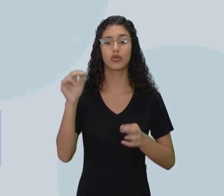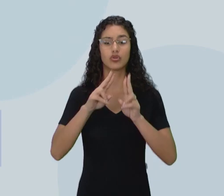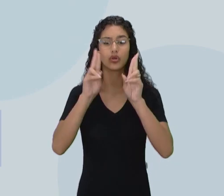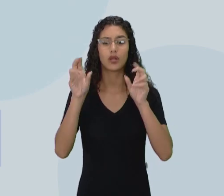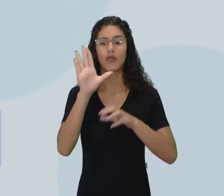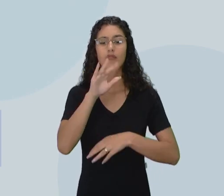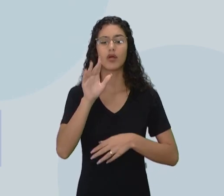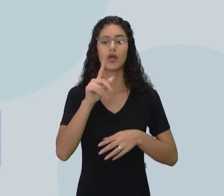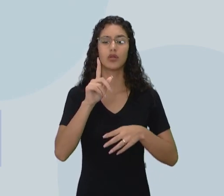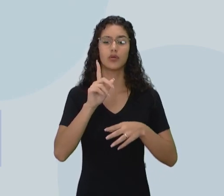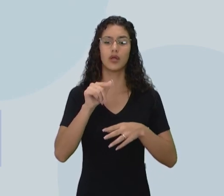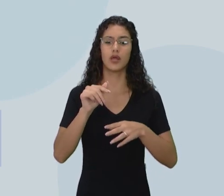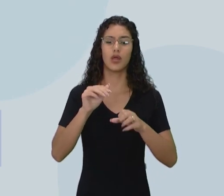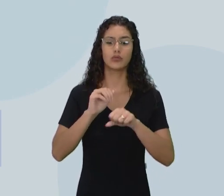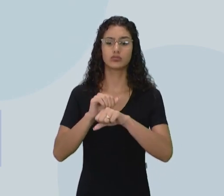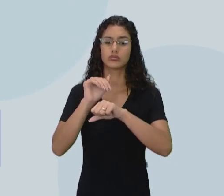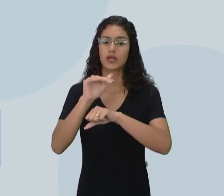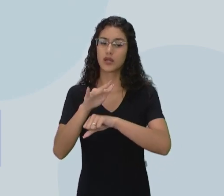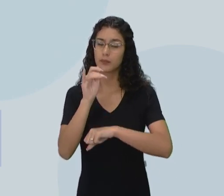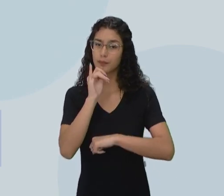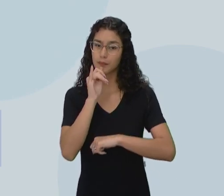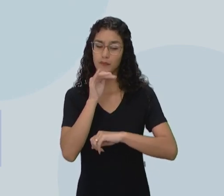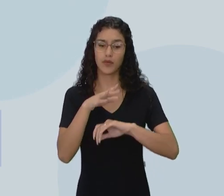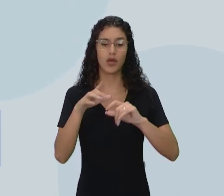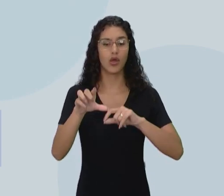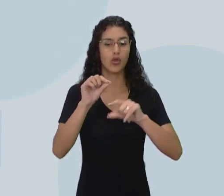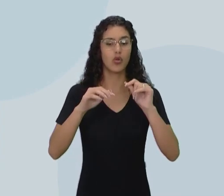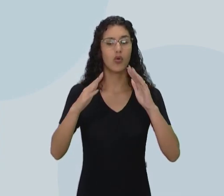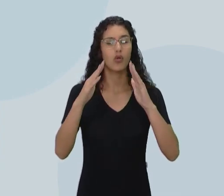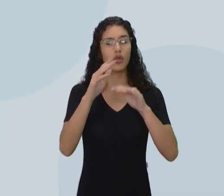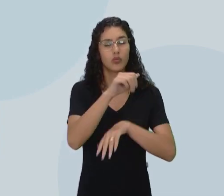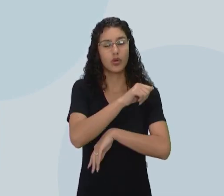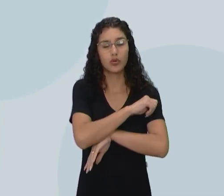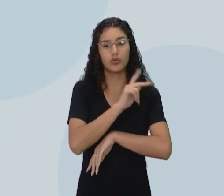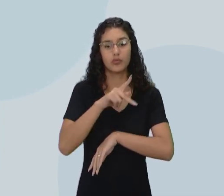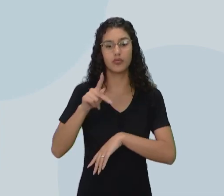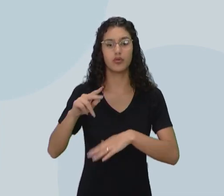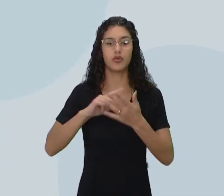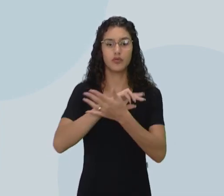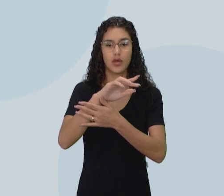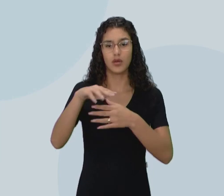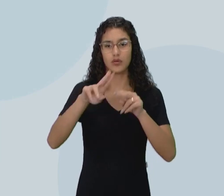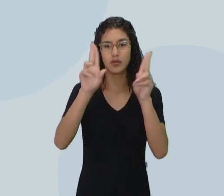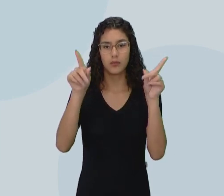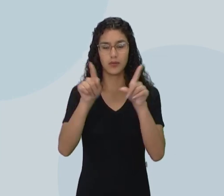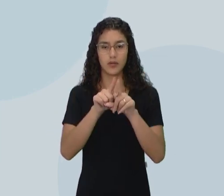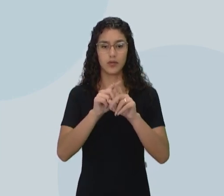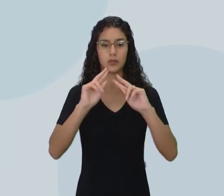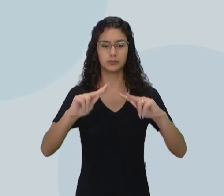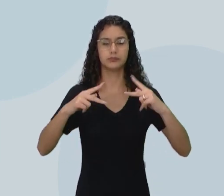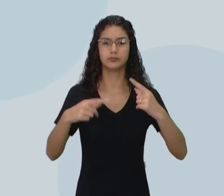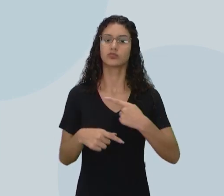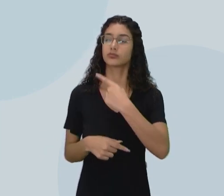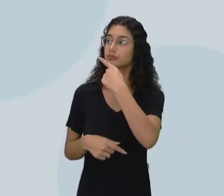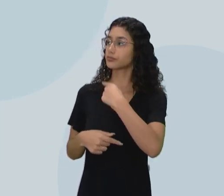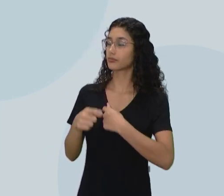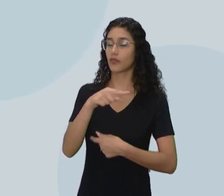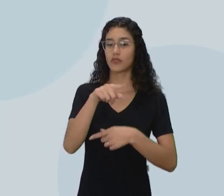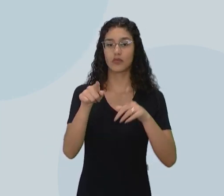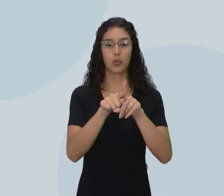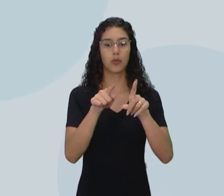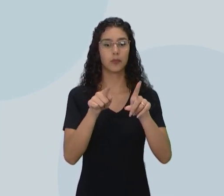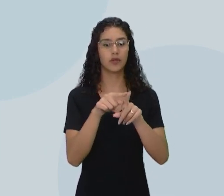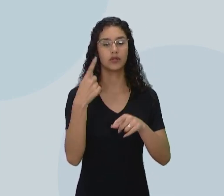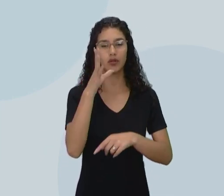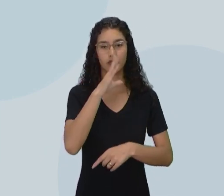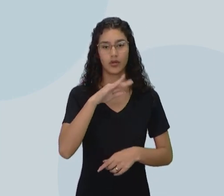como eu falei, é um mero exemplo, fica a escolha dos estudantes e professores. Outros temas, deixei também links aí para vocês desse observatório que